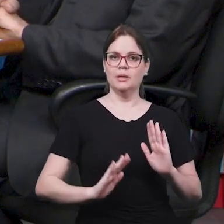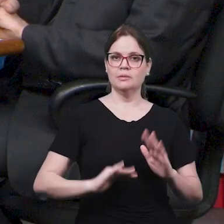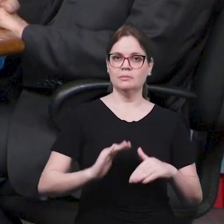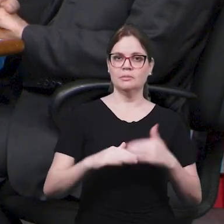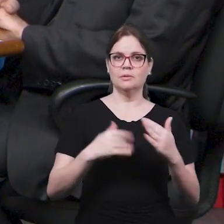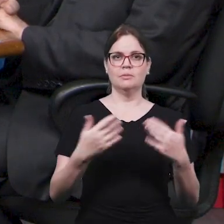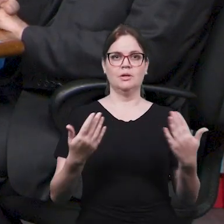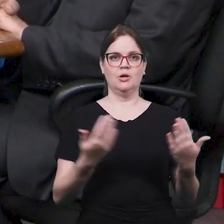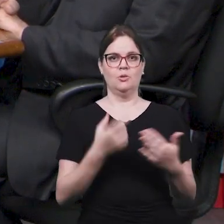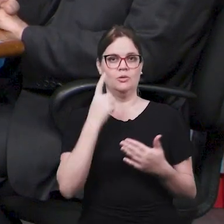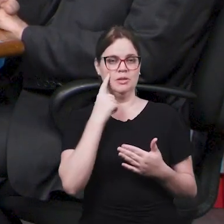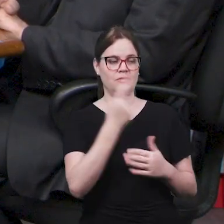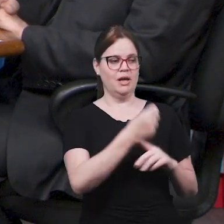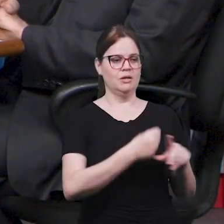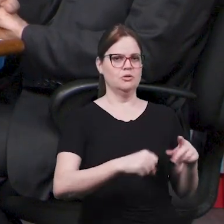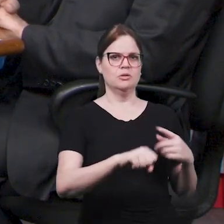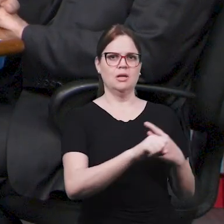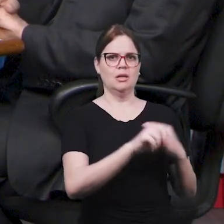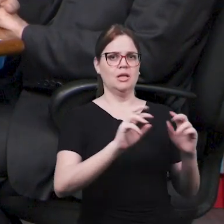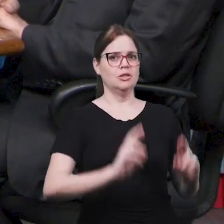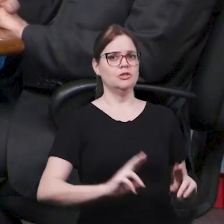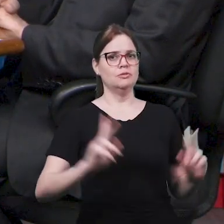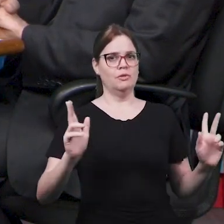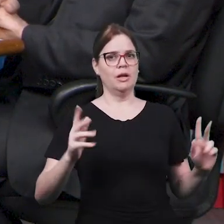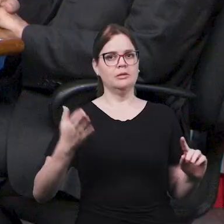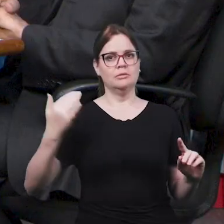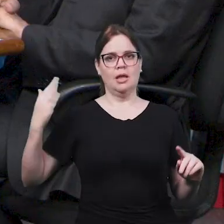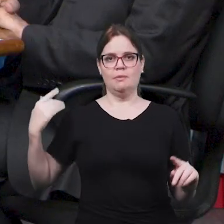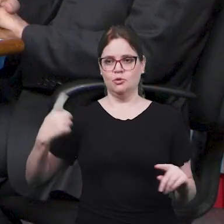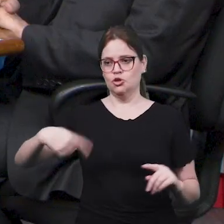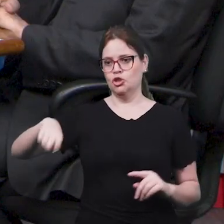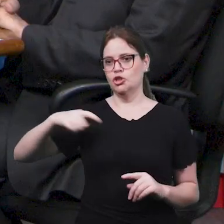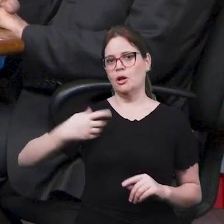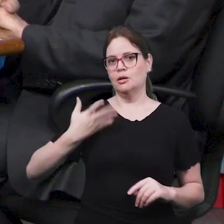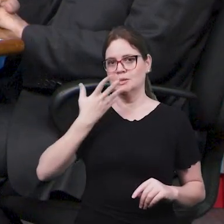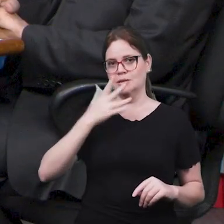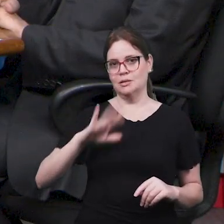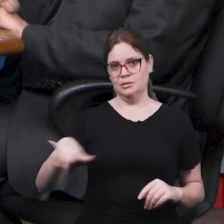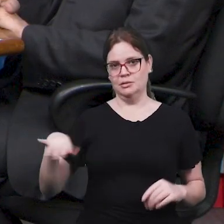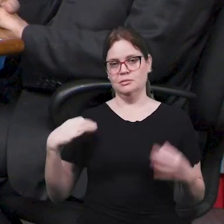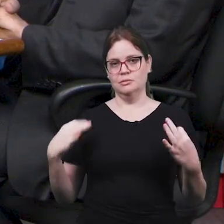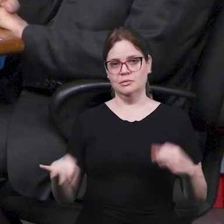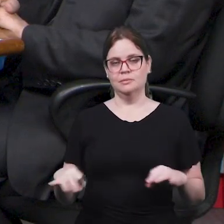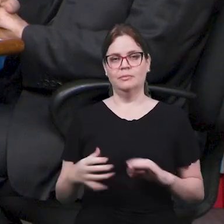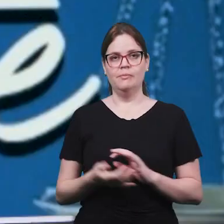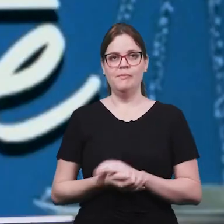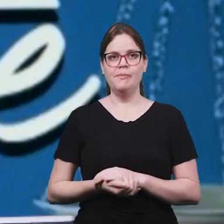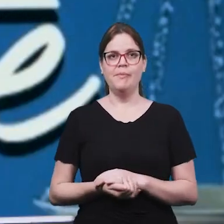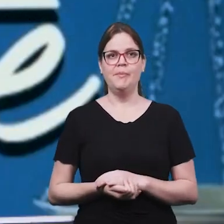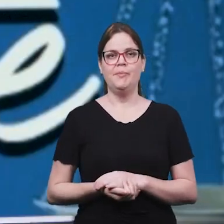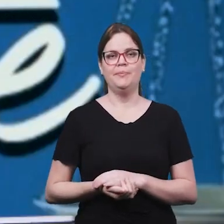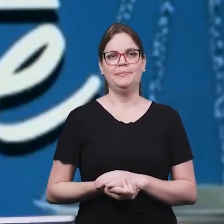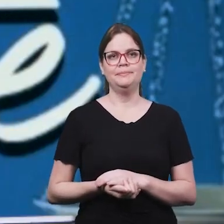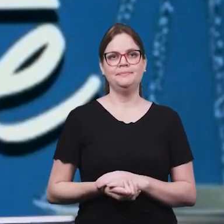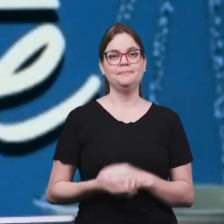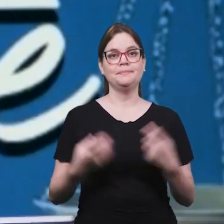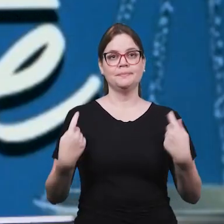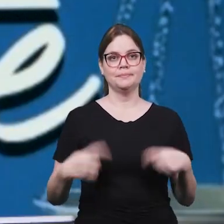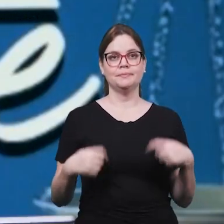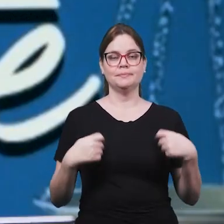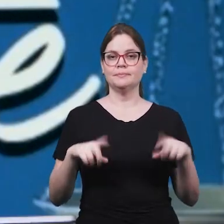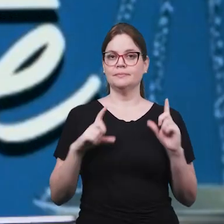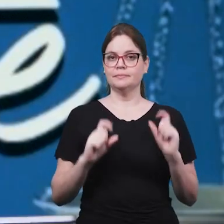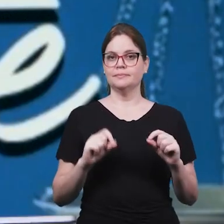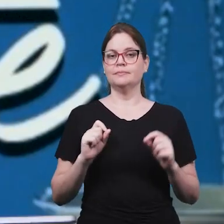aperfeiçoamento social muito grande, muito diferente do nosso tempo de infância e adolescência. E aí, naturalmente, é preciso